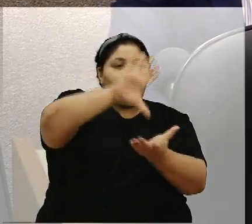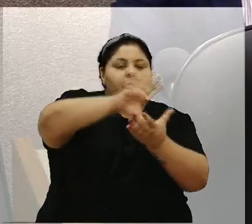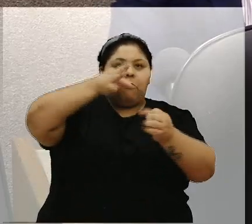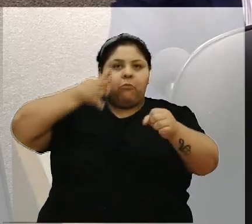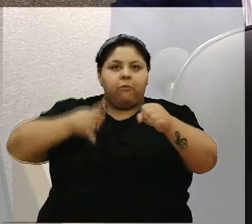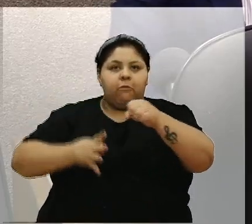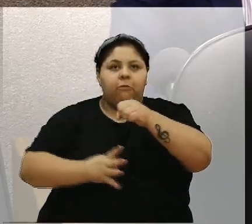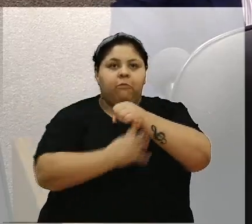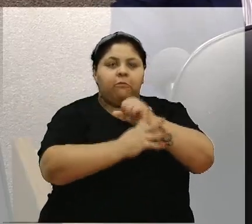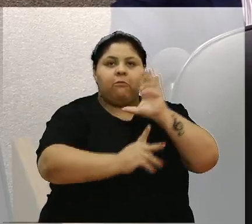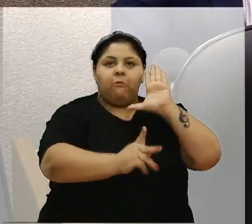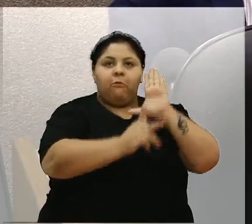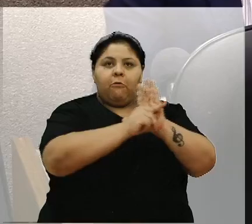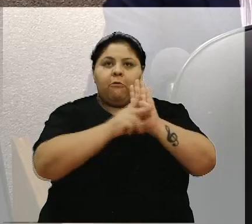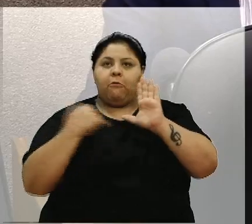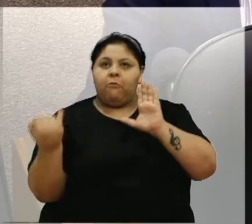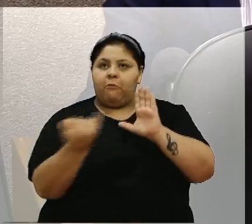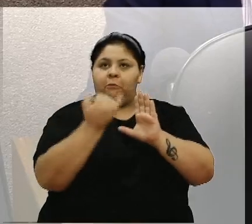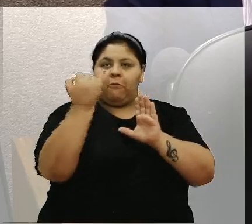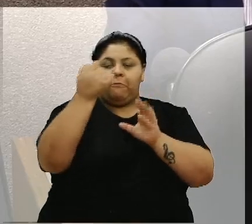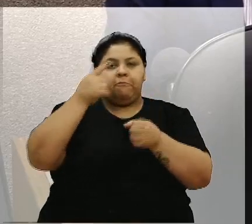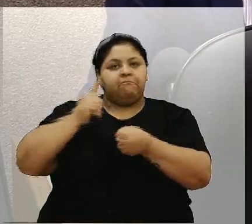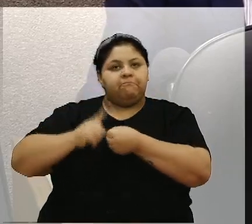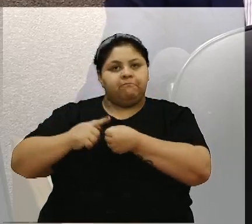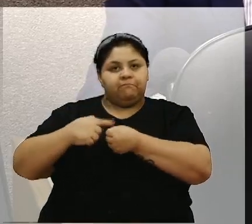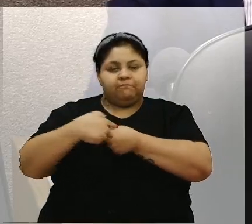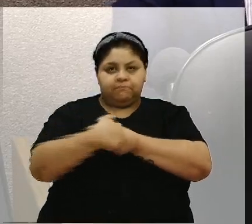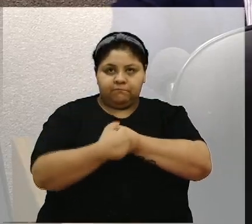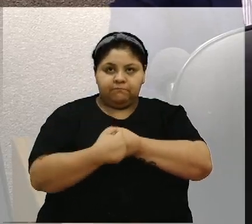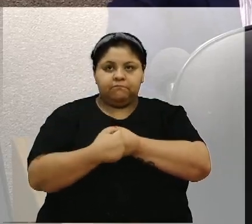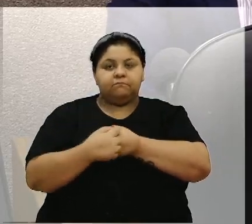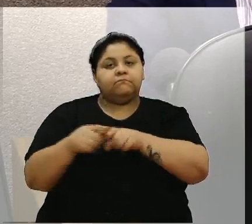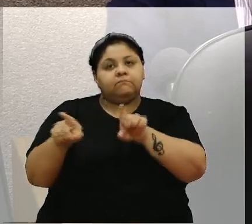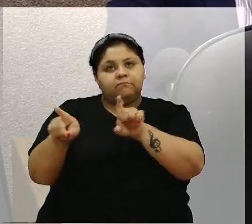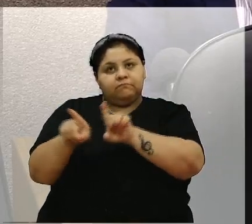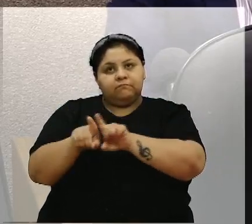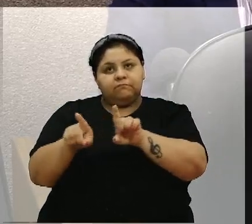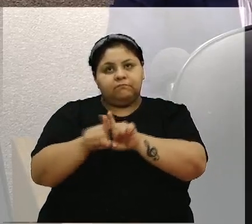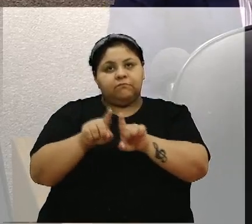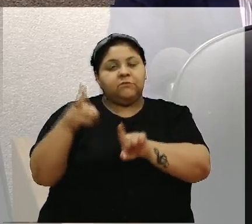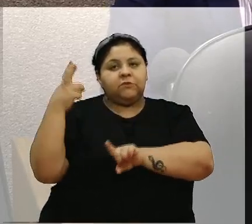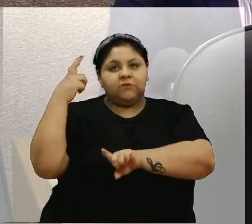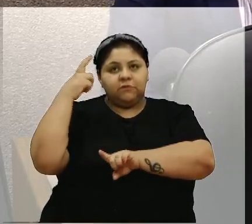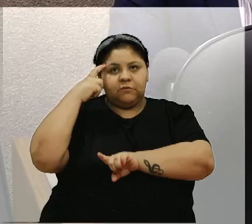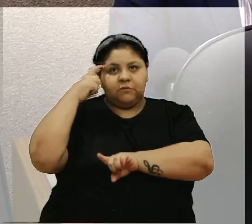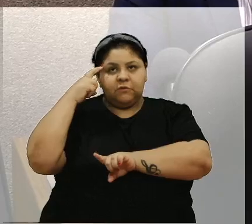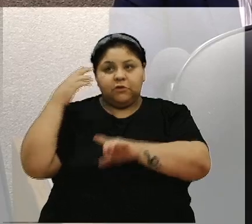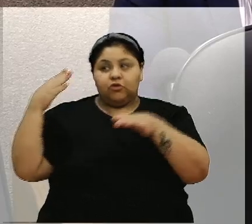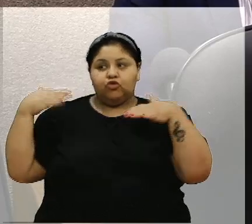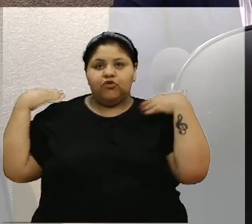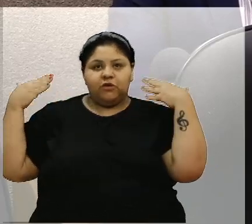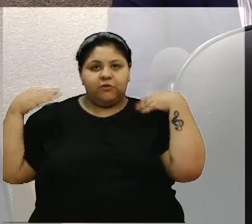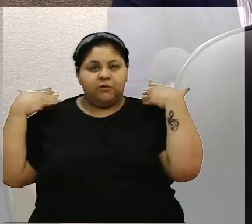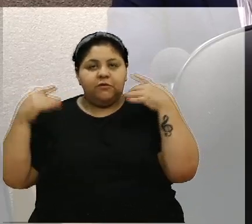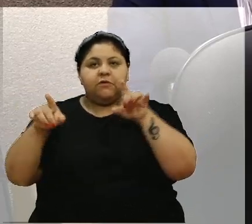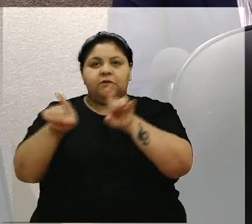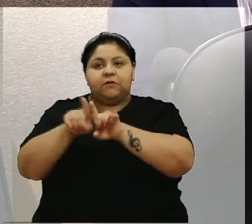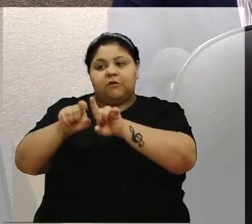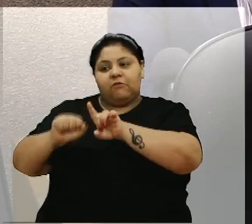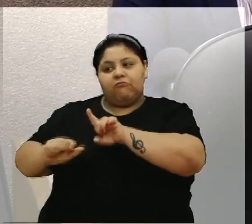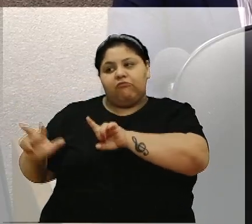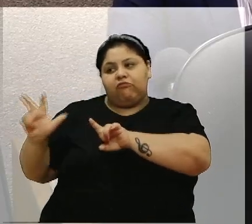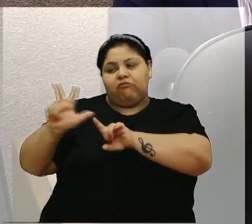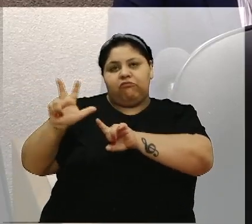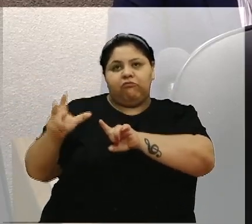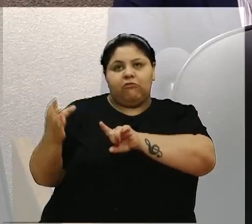um projeto de grande relevância para a cidade, tanto no aspecto cultural quanto no turístico, além de valorizar o